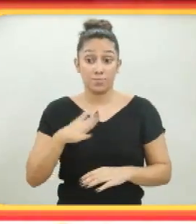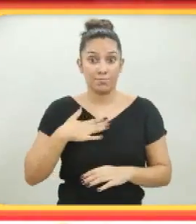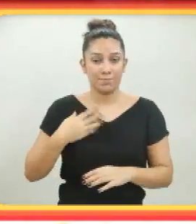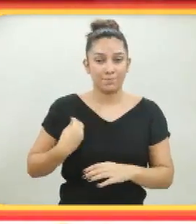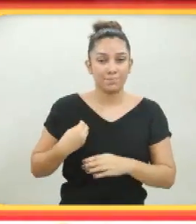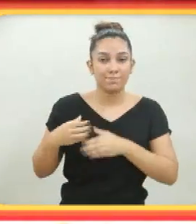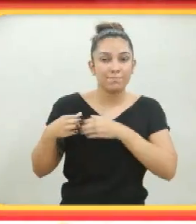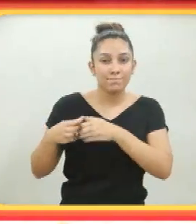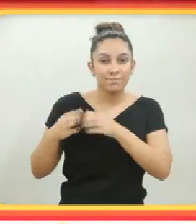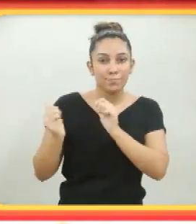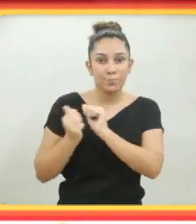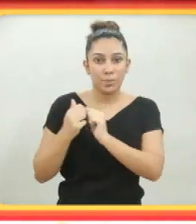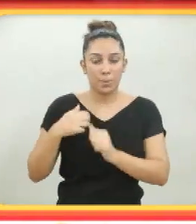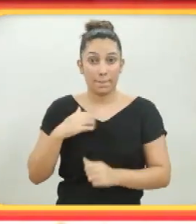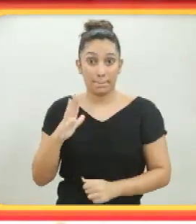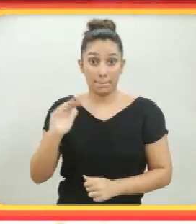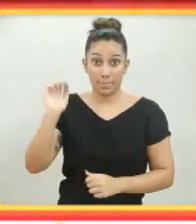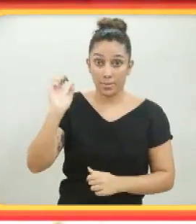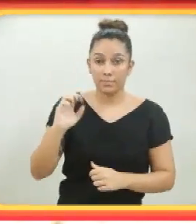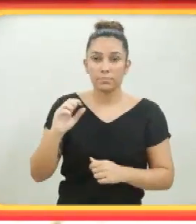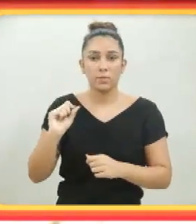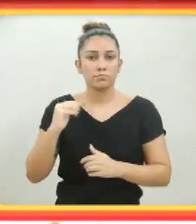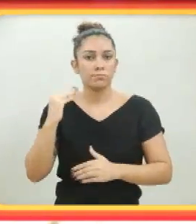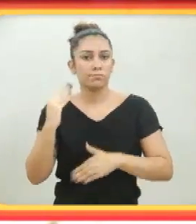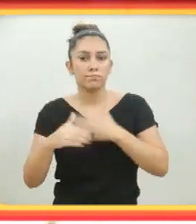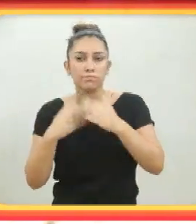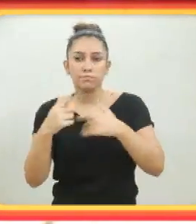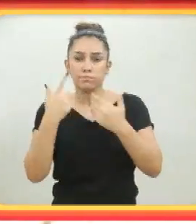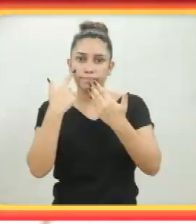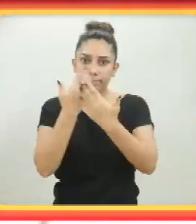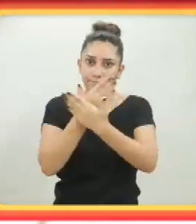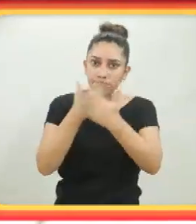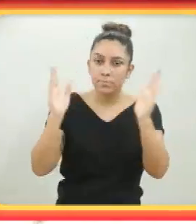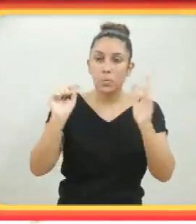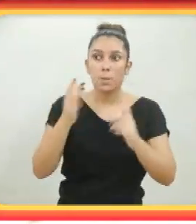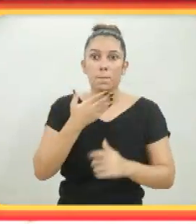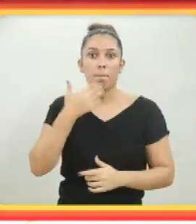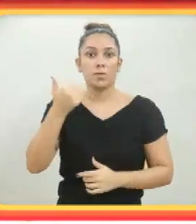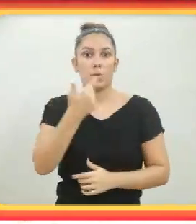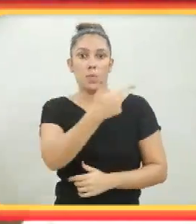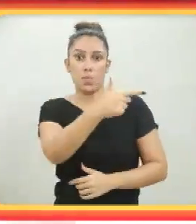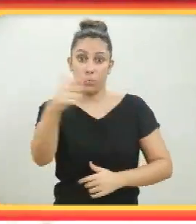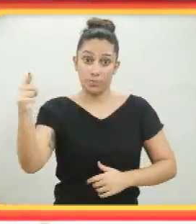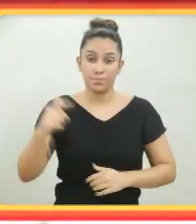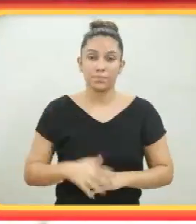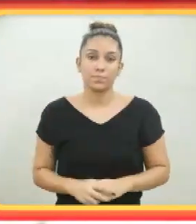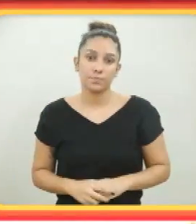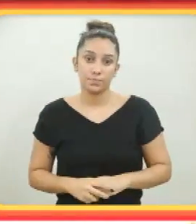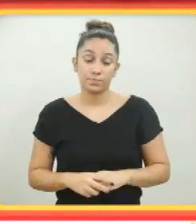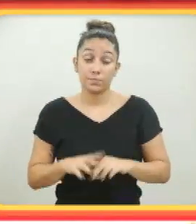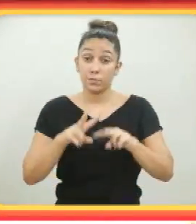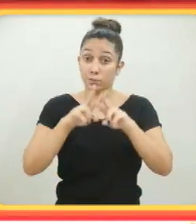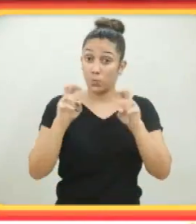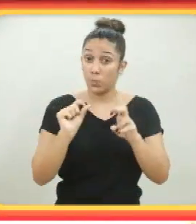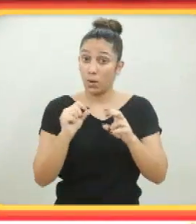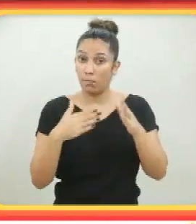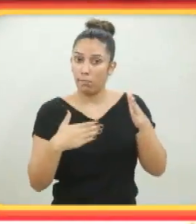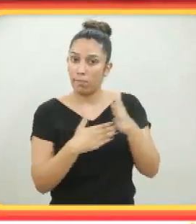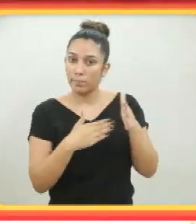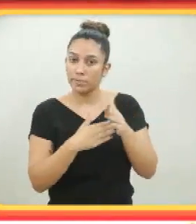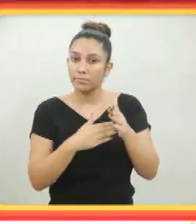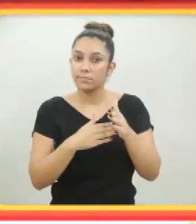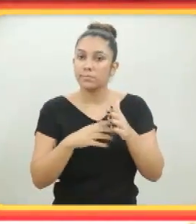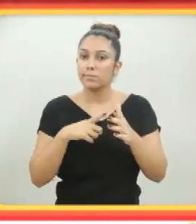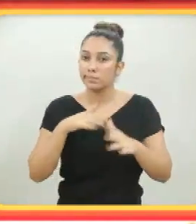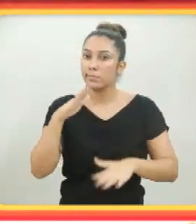sabe? Em relação à altura dela, em relação a sempre focando mais no que ela poderia fazer do que no que